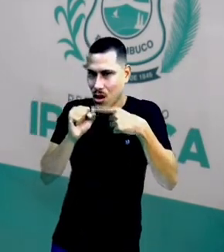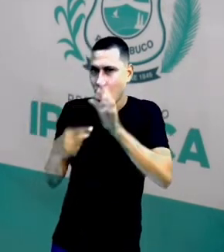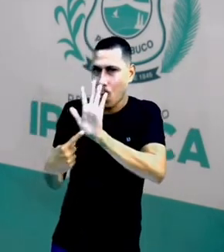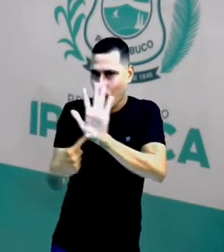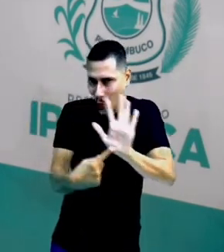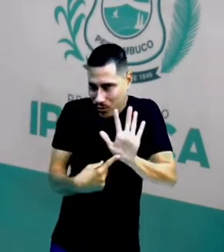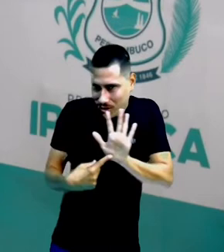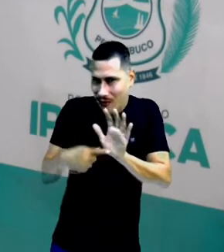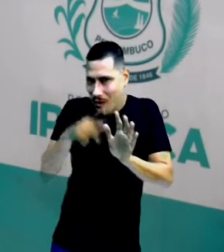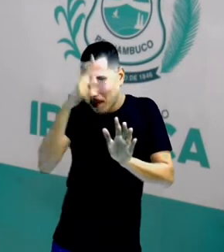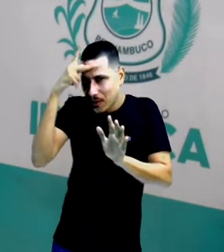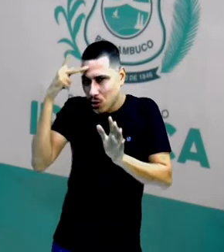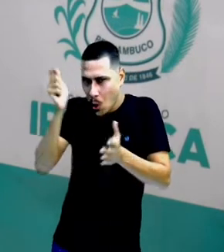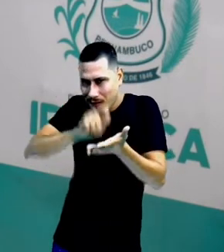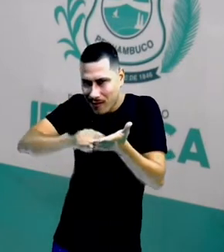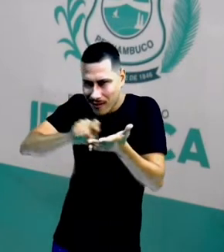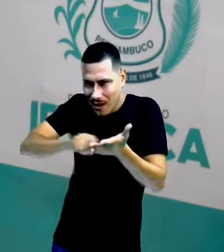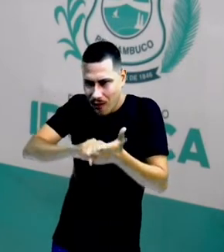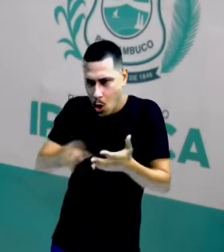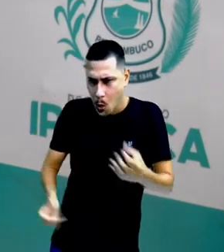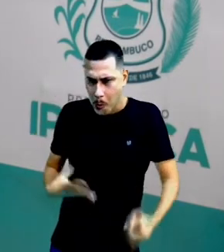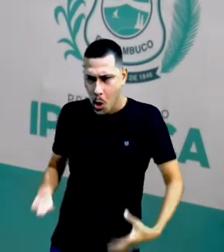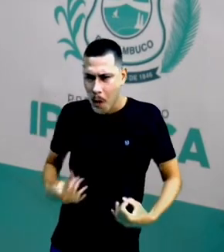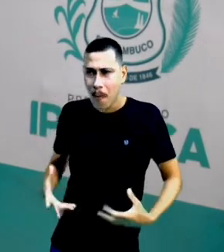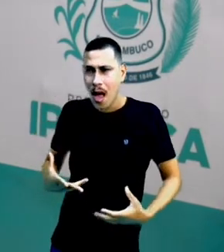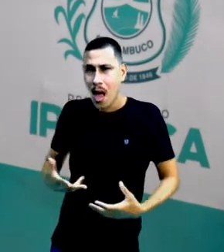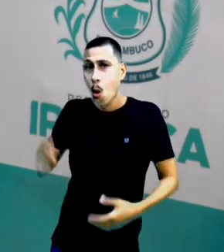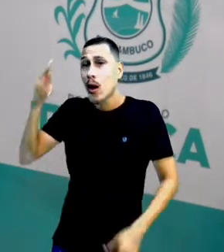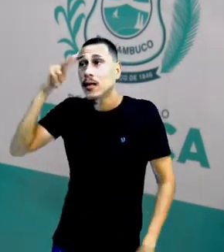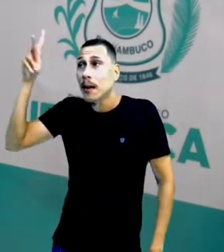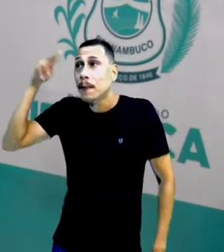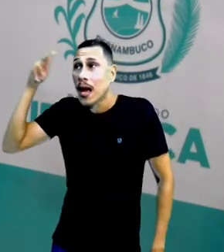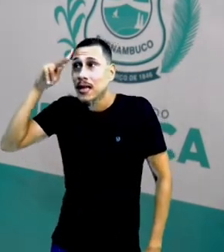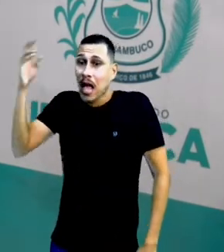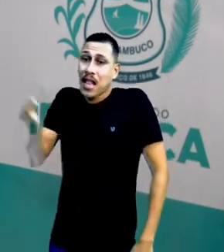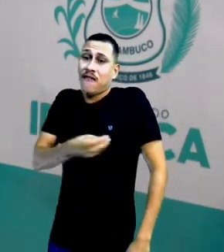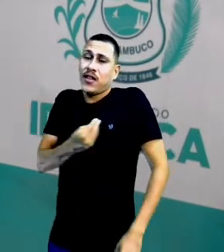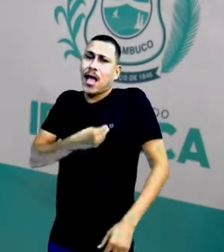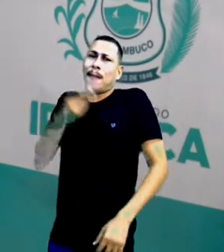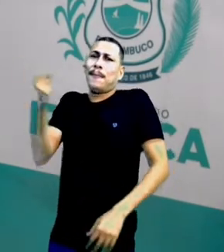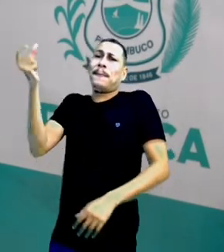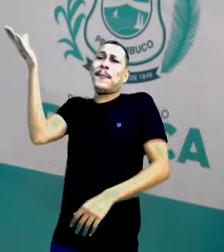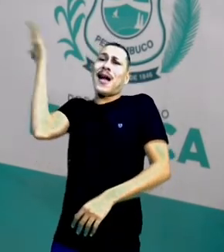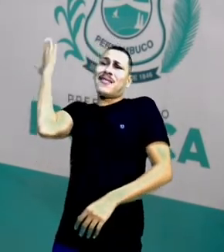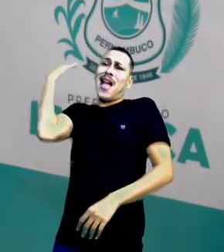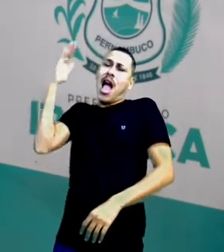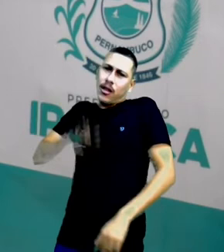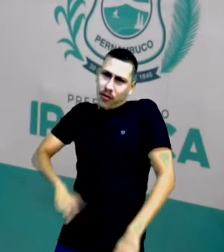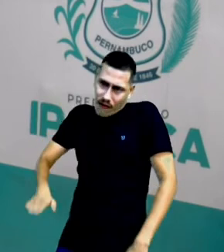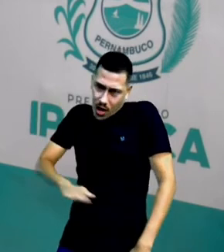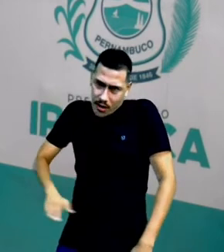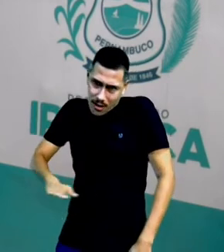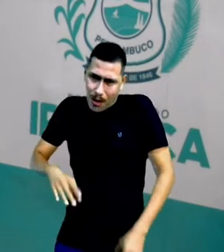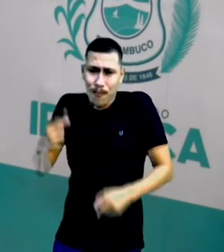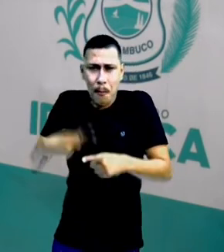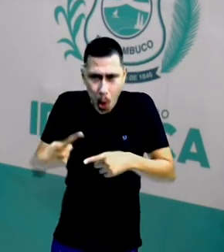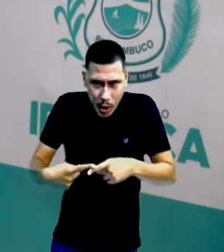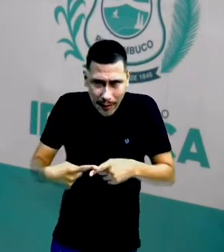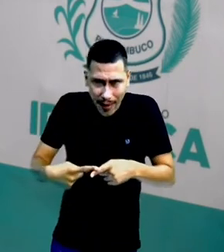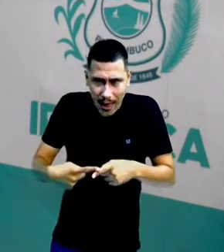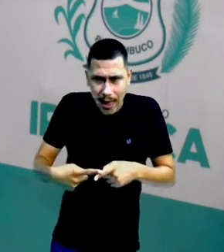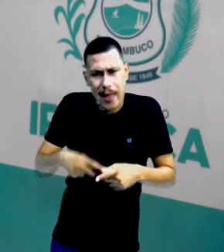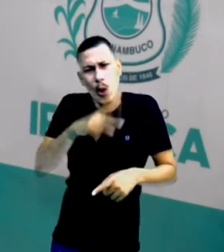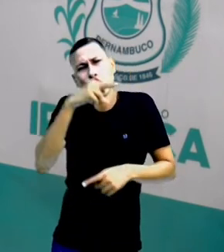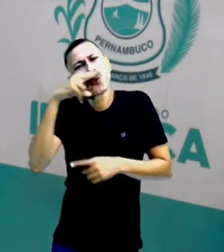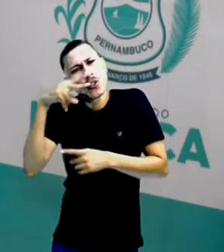lírico aí que tipo de lembrança, que tipo de sentimento? Será que o cheiro é capaz de nos remeter